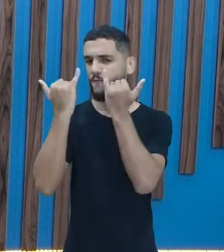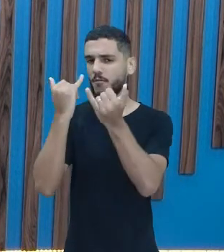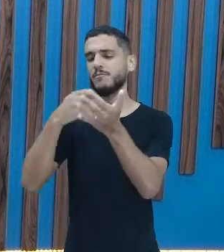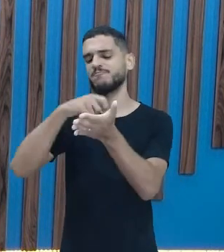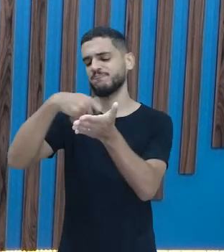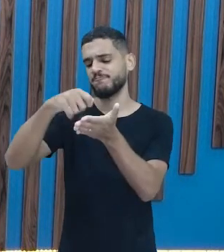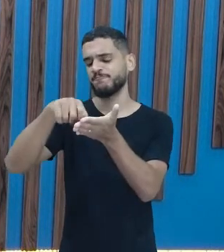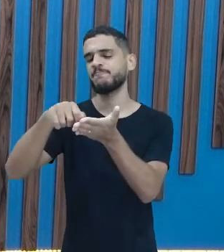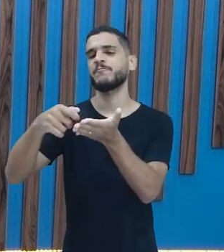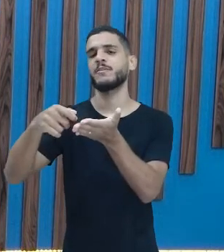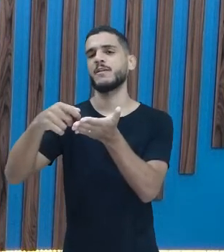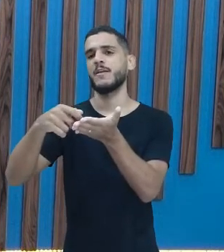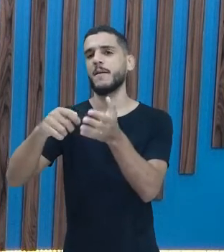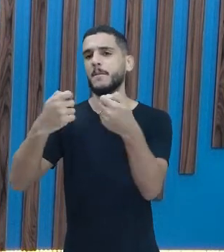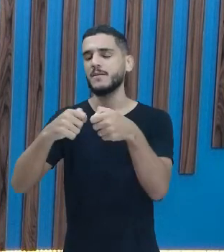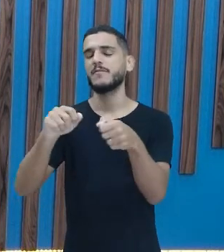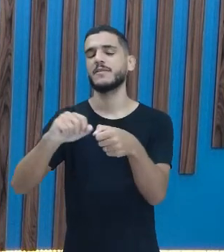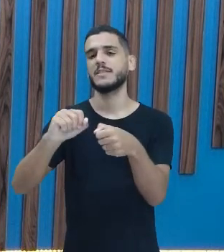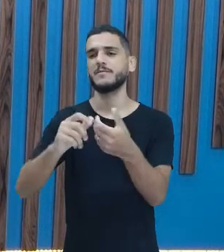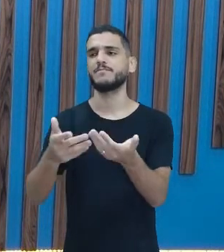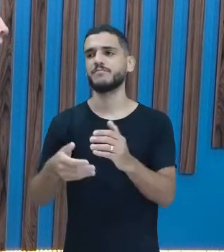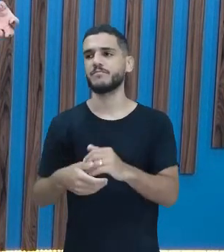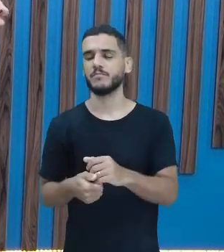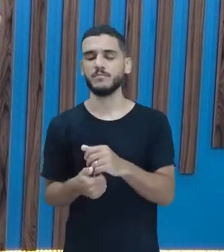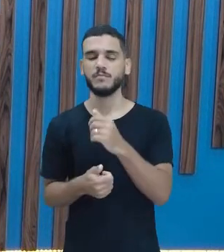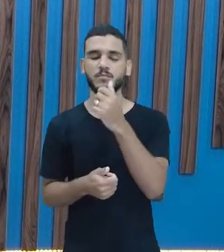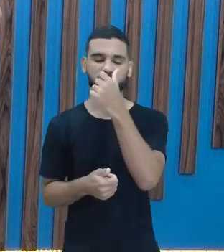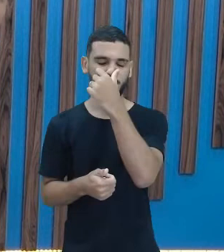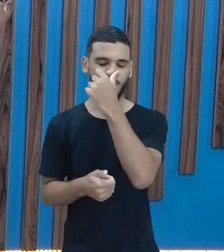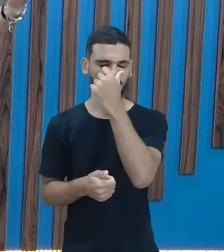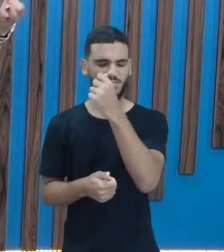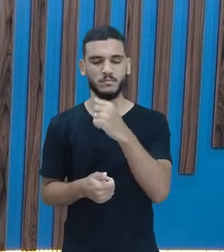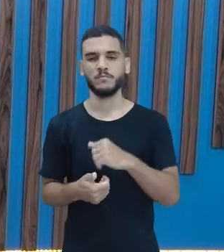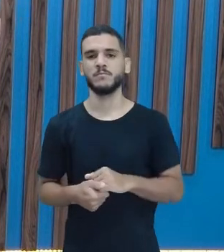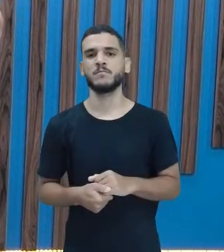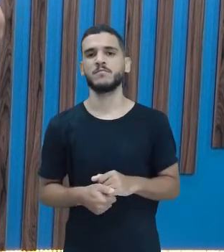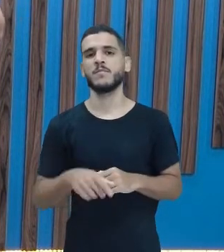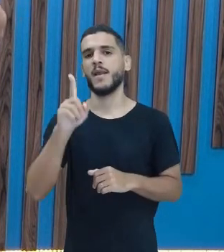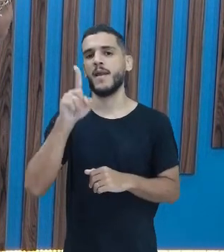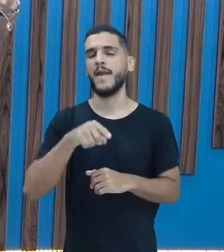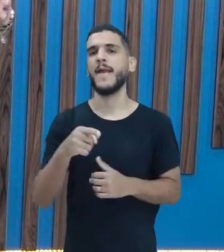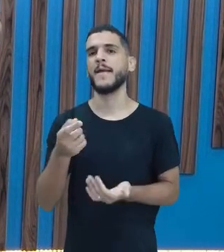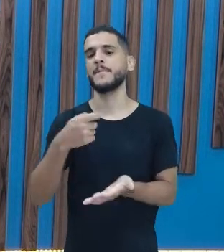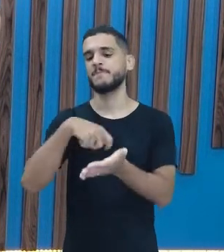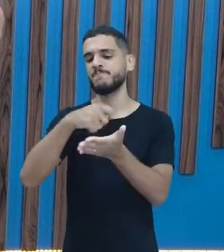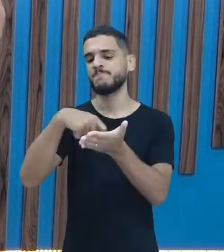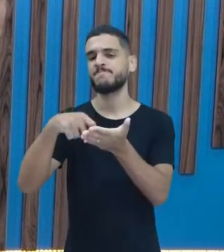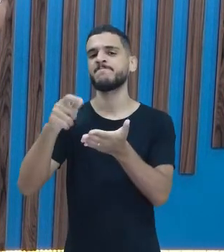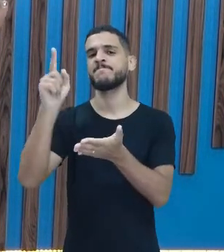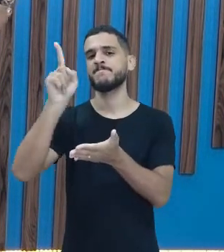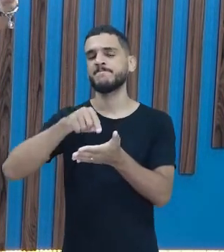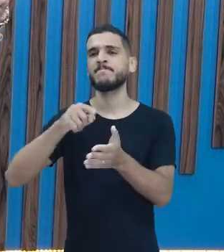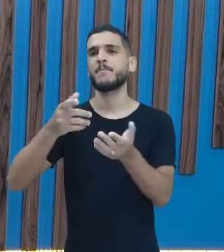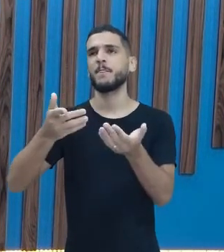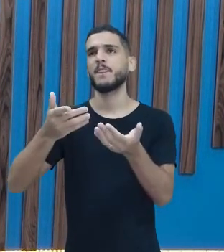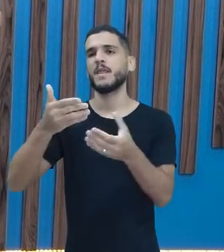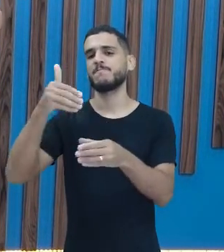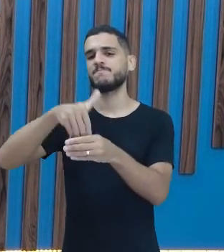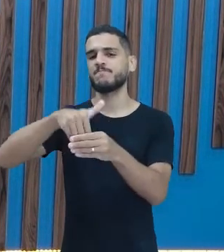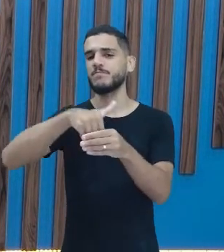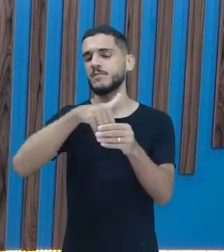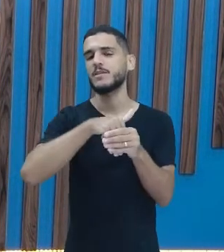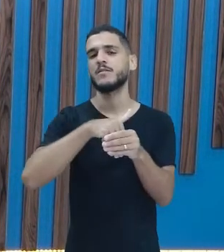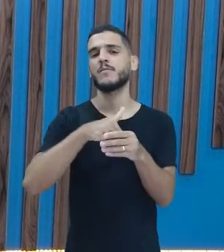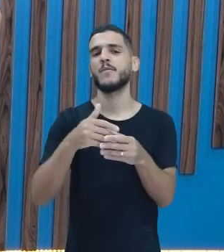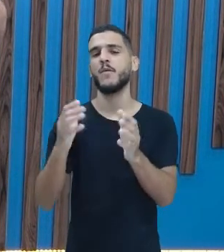anotações que eu acabo fazendo. Quais são as outras anotações que fazem parte desse mundo, dessa eleição